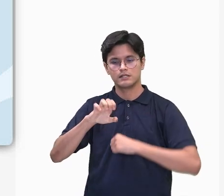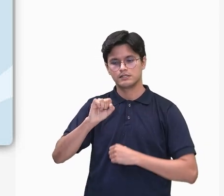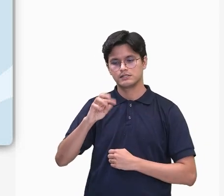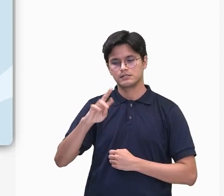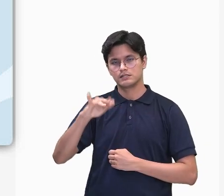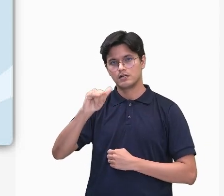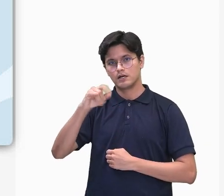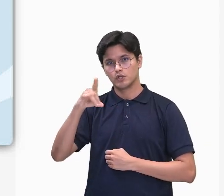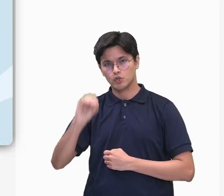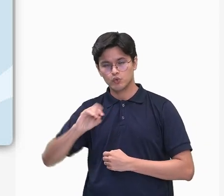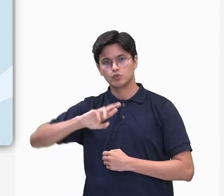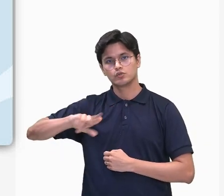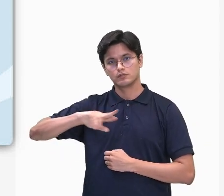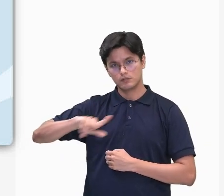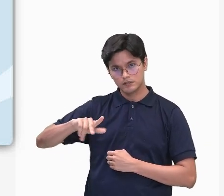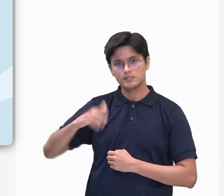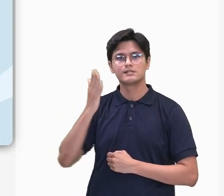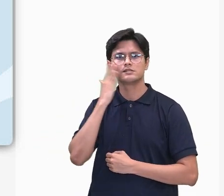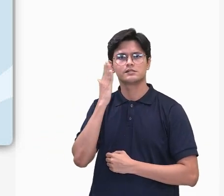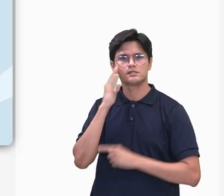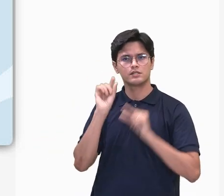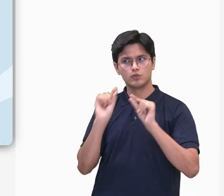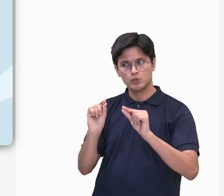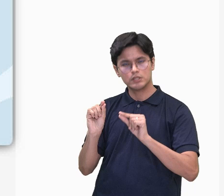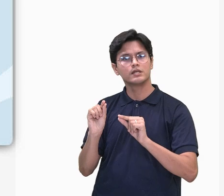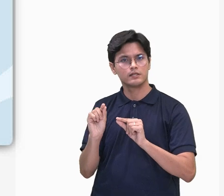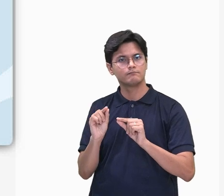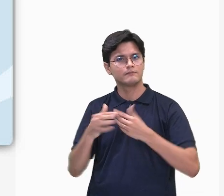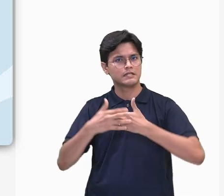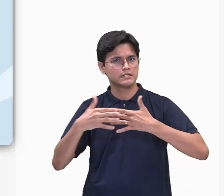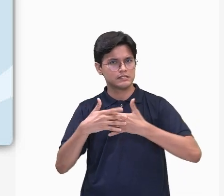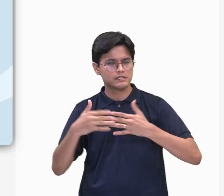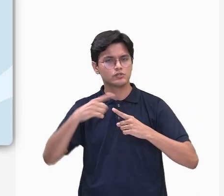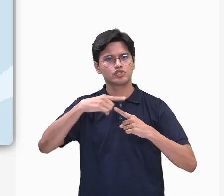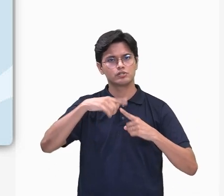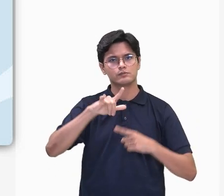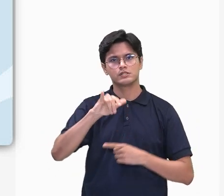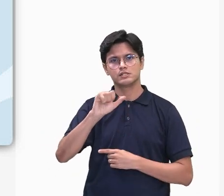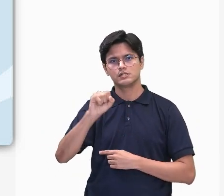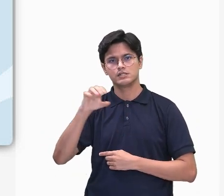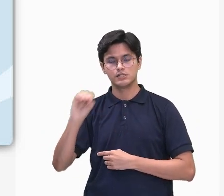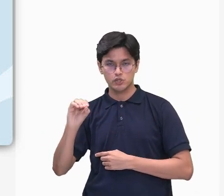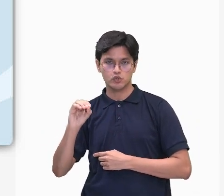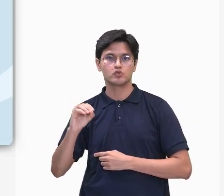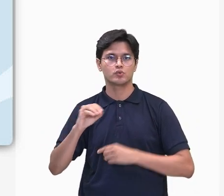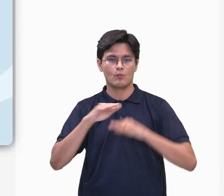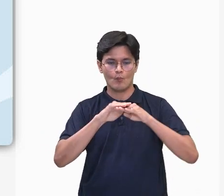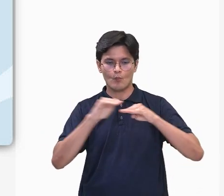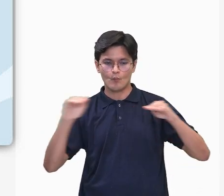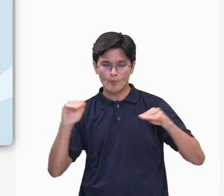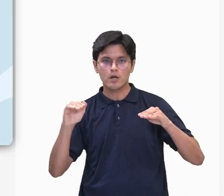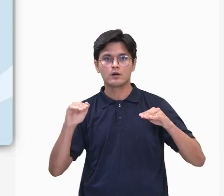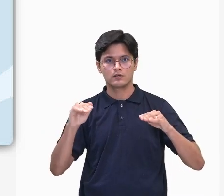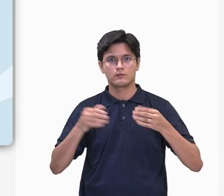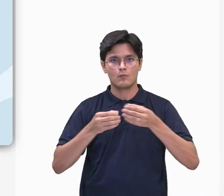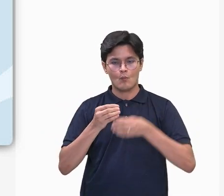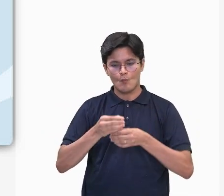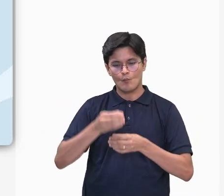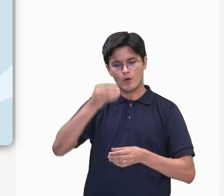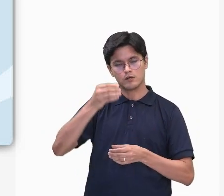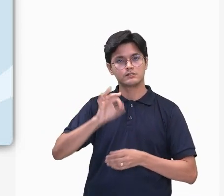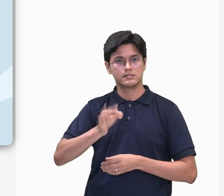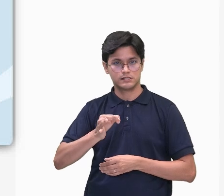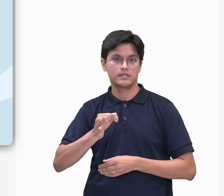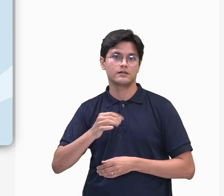lá tem um tecido liso, né? O tecido muscular liso que realiza movimentos no estômago. Tecido